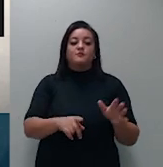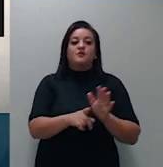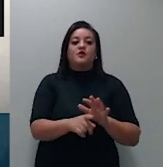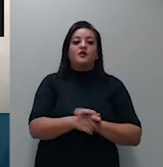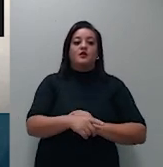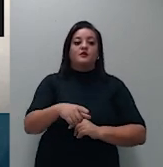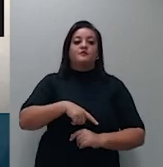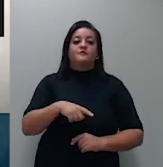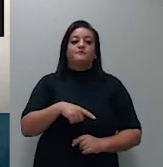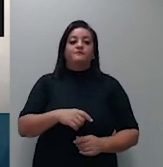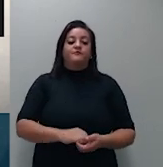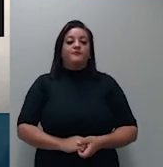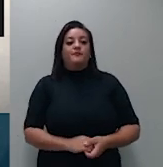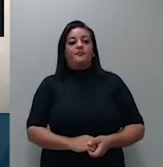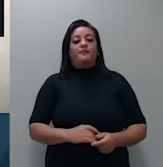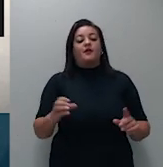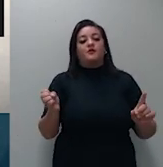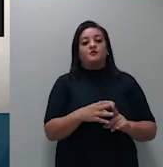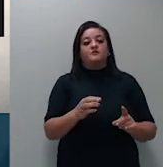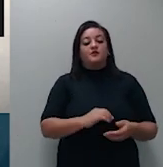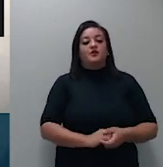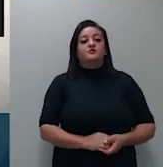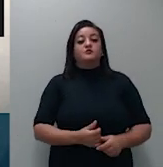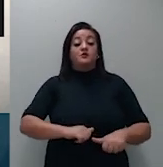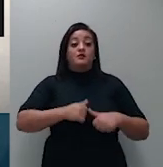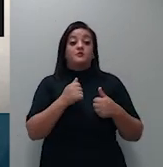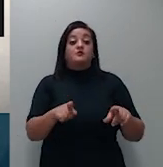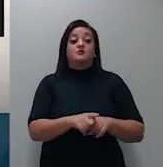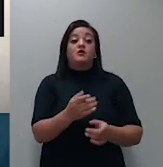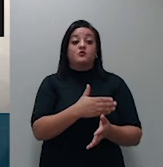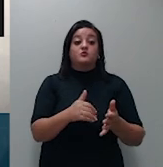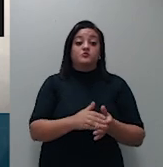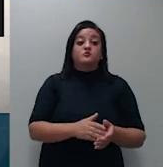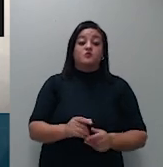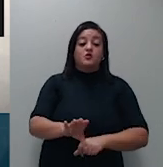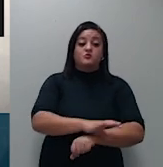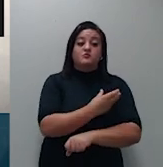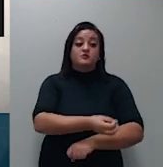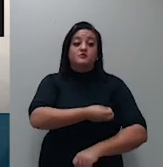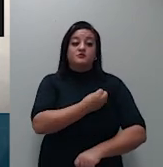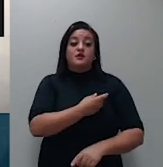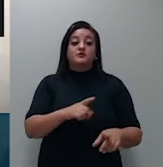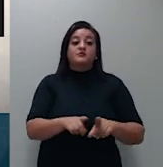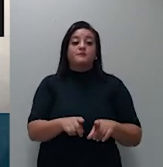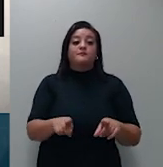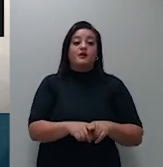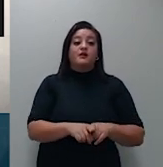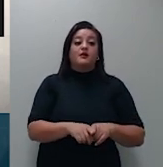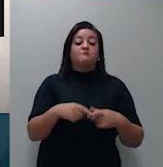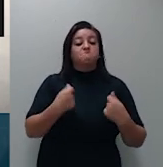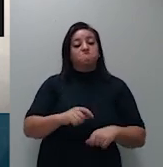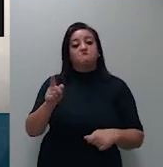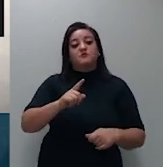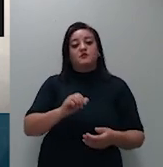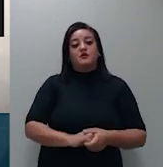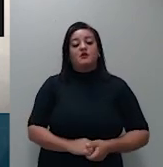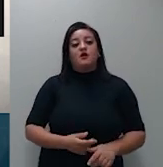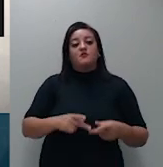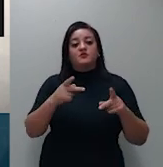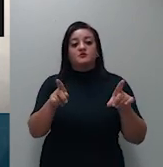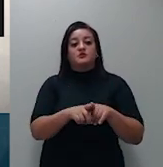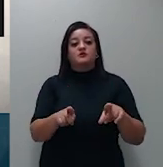estejam sujeitos aos efeitos da recuperação todos os créditos existentes não